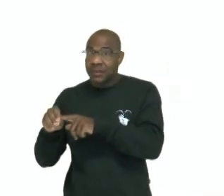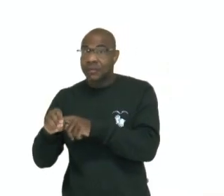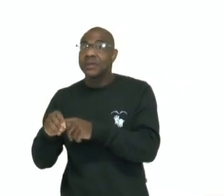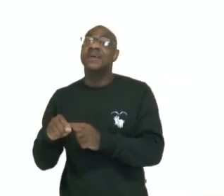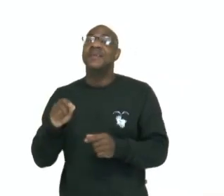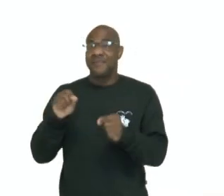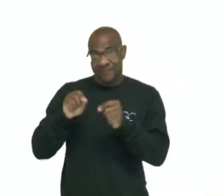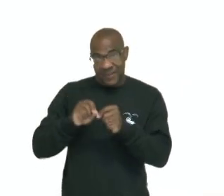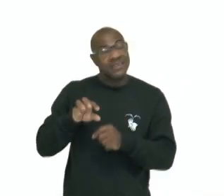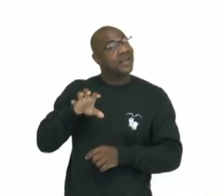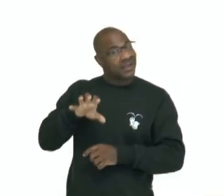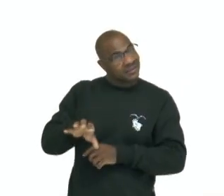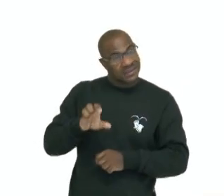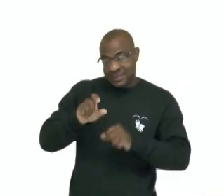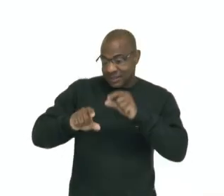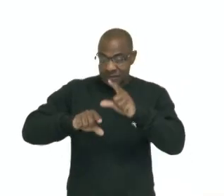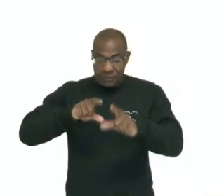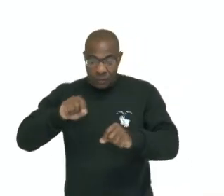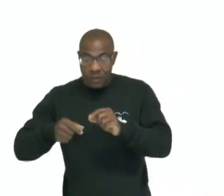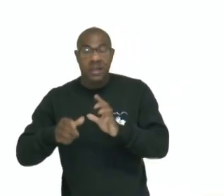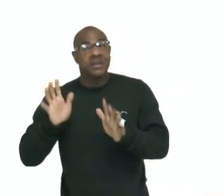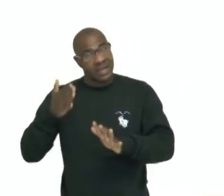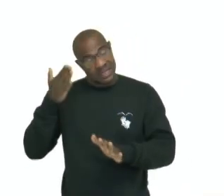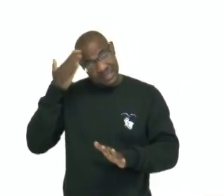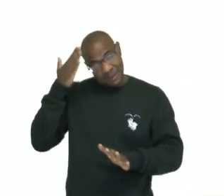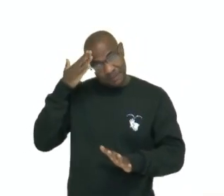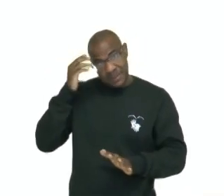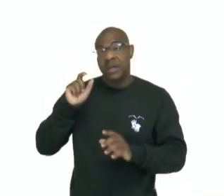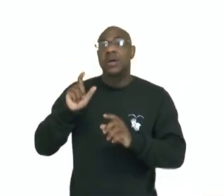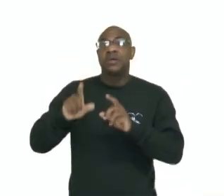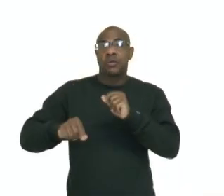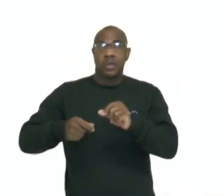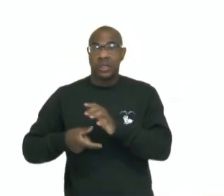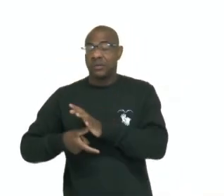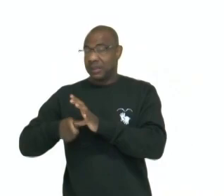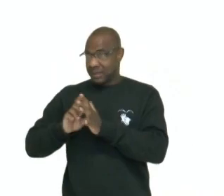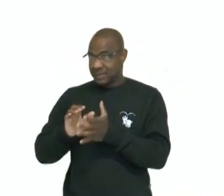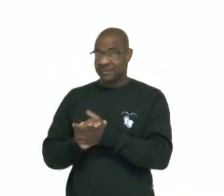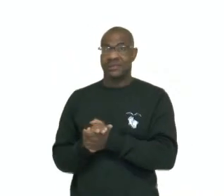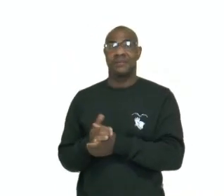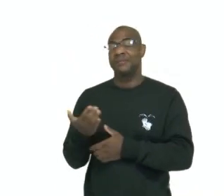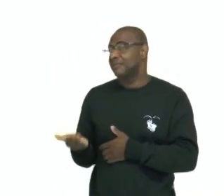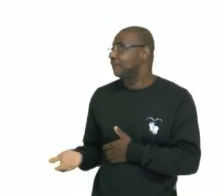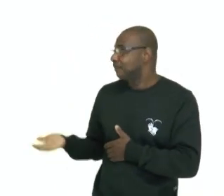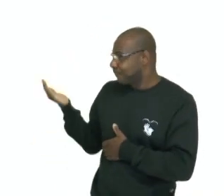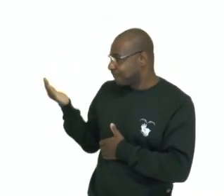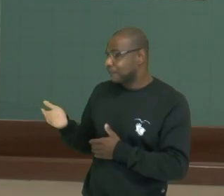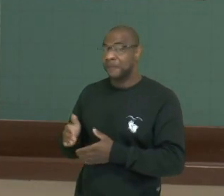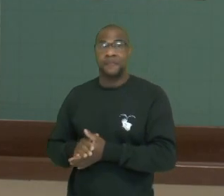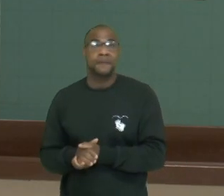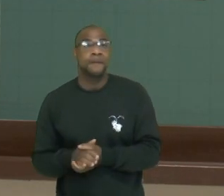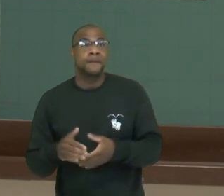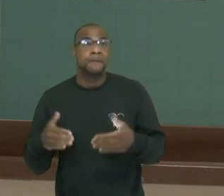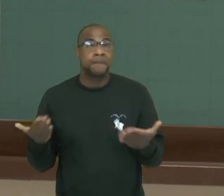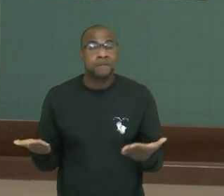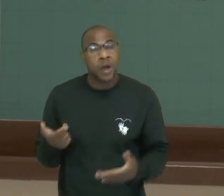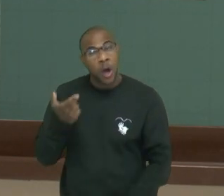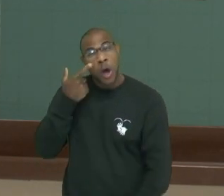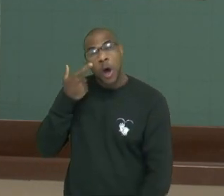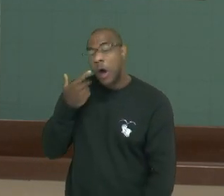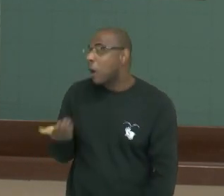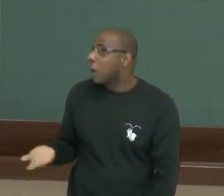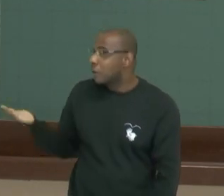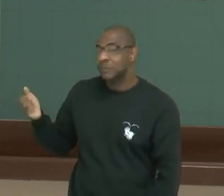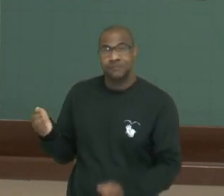psicologia pela Universidade de Brasília, UNB, que desenvolveu uma metodologia vocacional. Analise agora